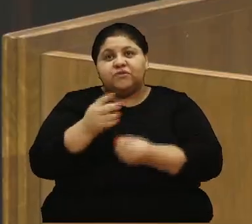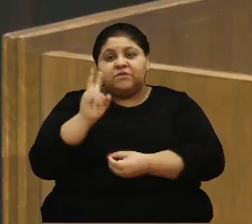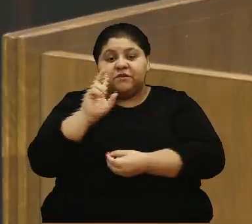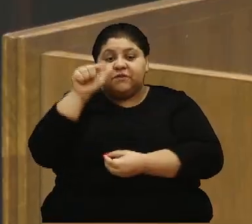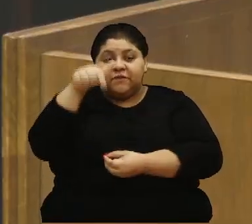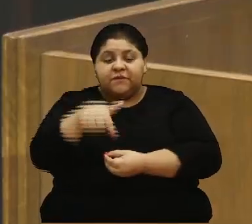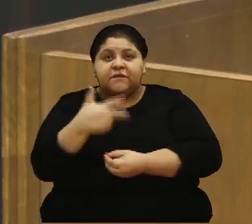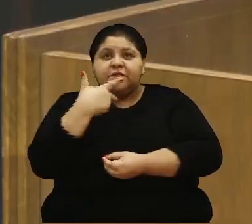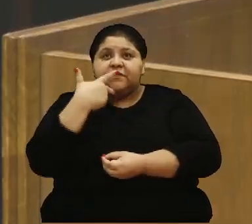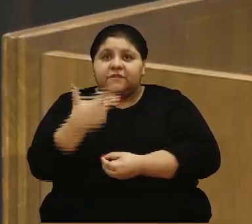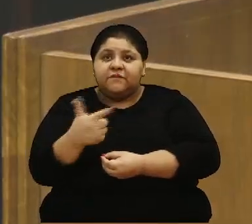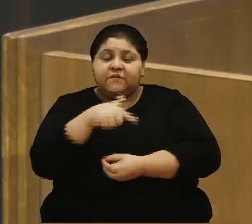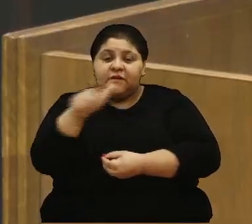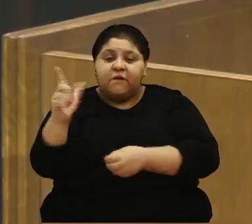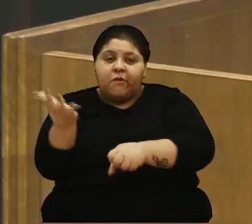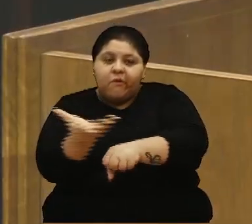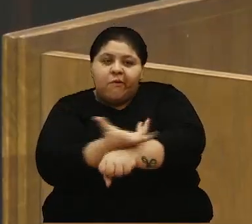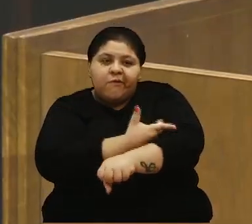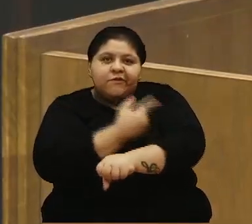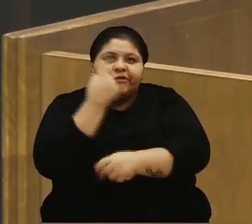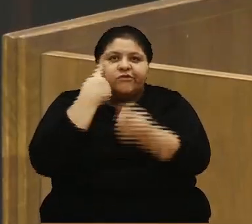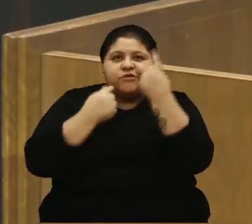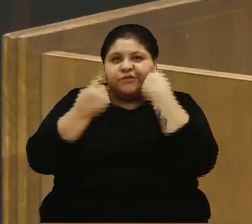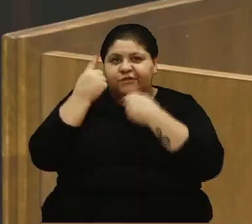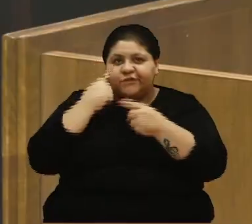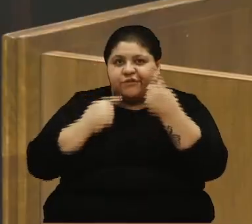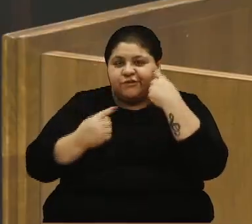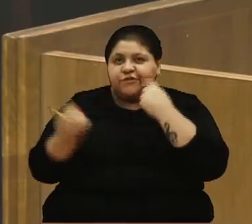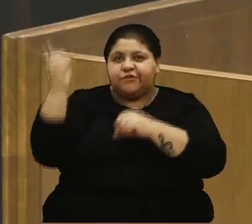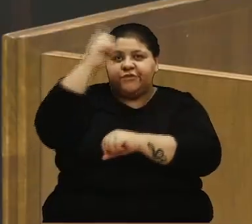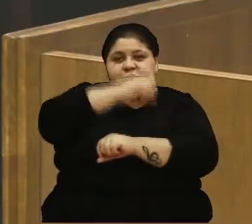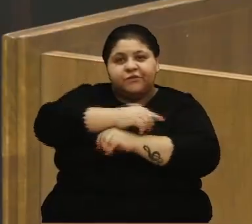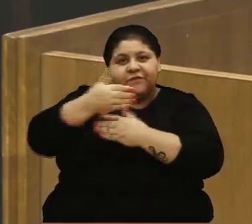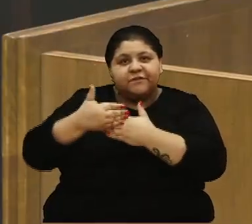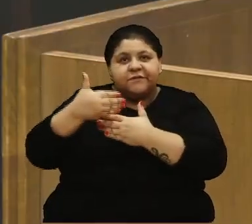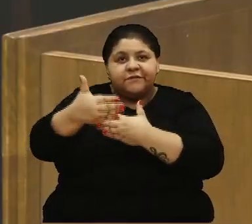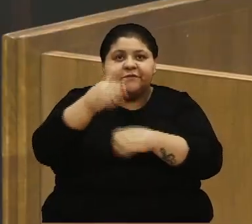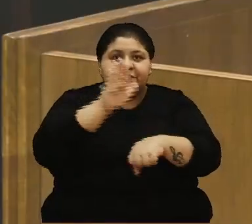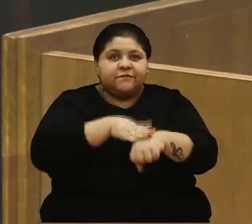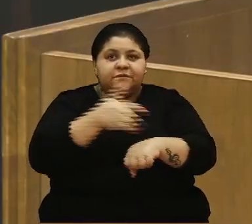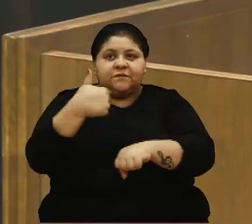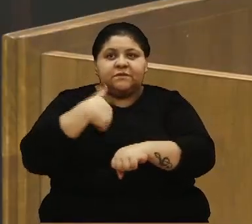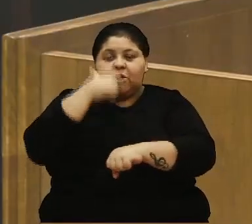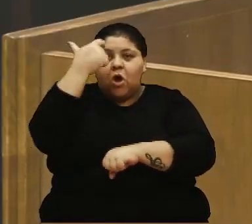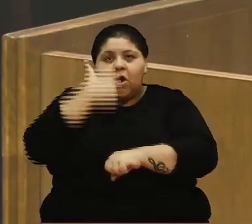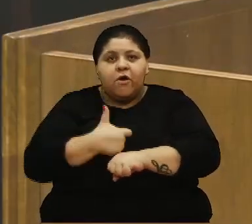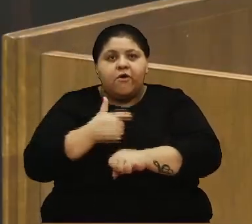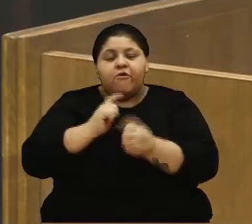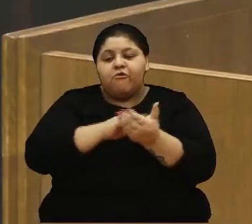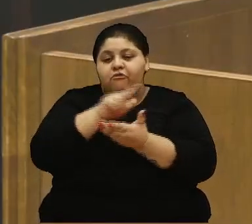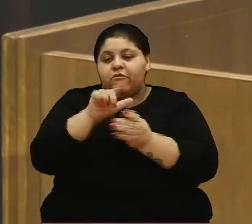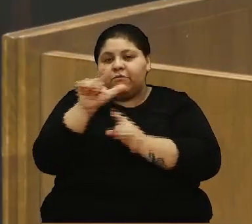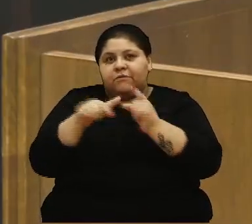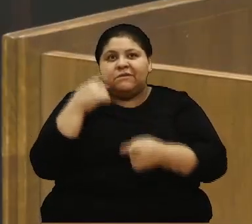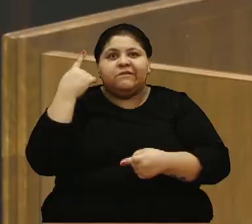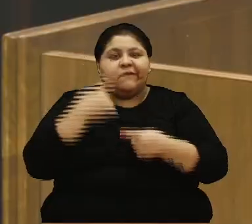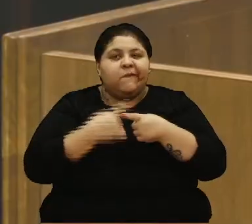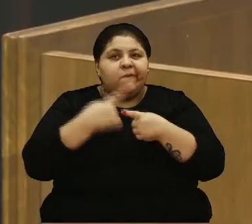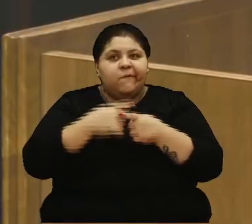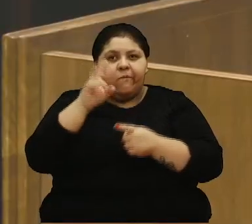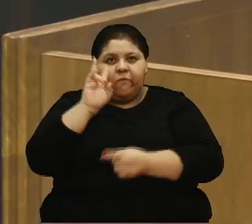para dizer para vocês o quanto eu me emocionei. Eu chorei várias vezes ao longo do dia, naquele momento, não só eu. Várias pessoas, porque a gente